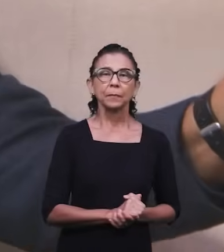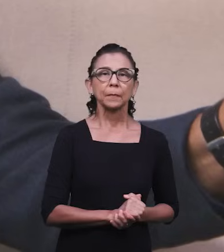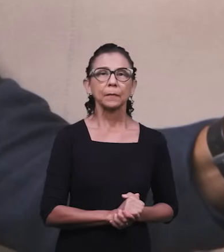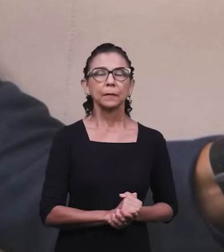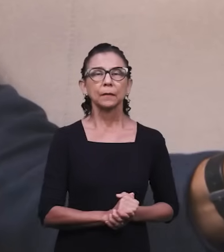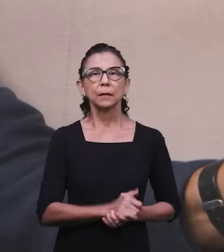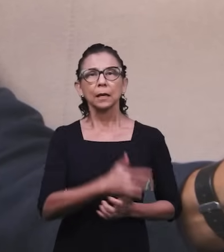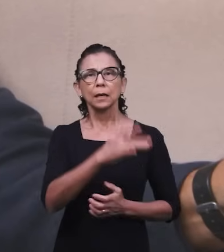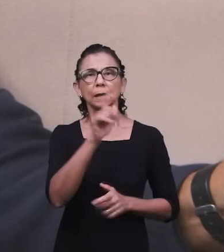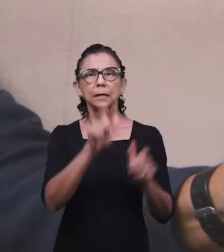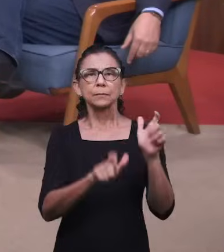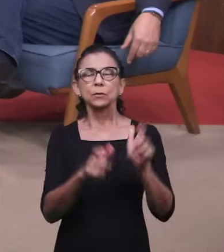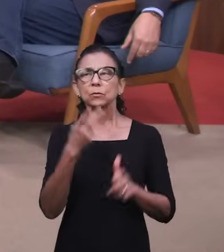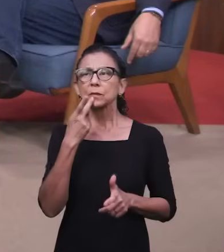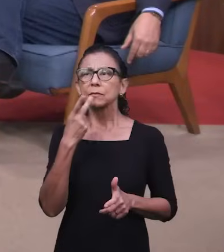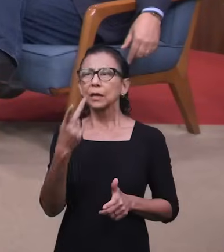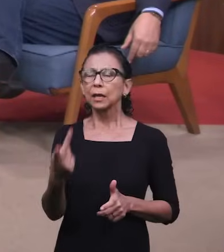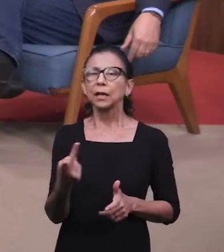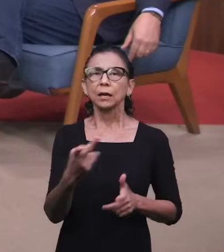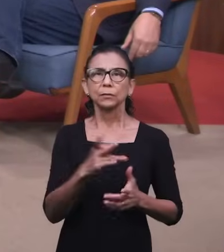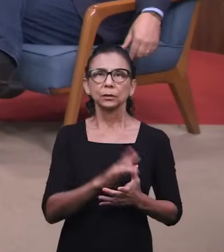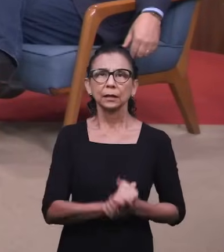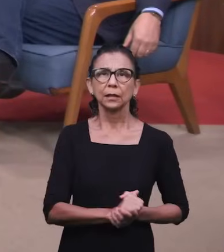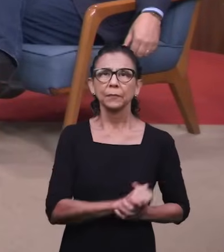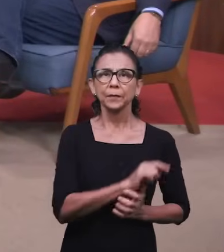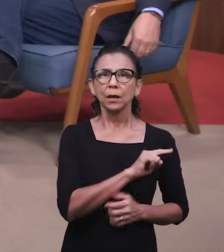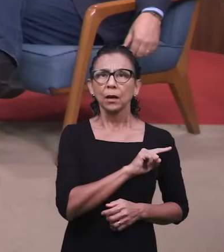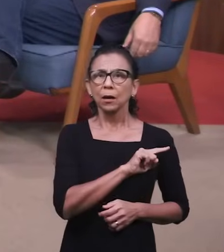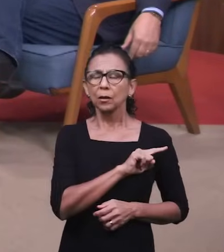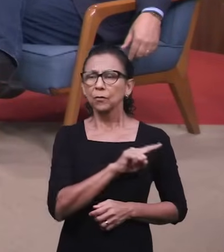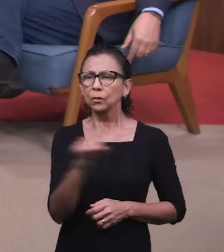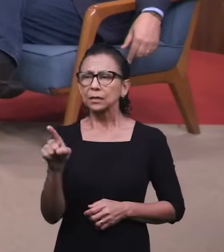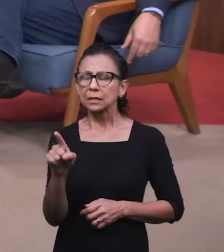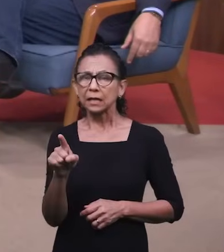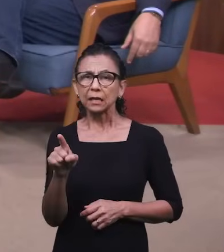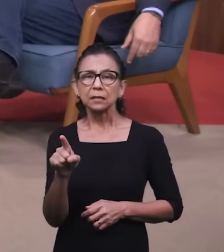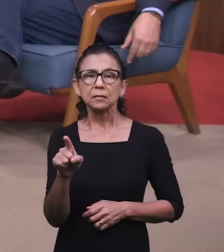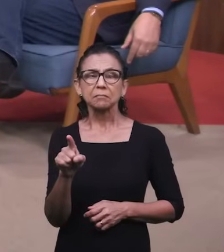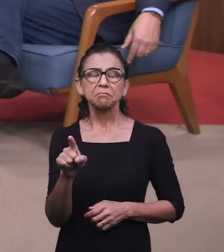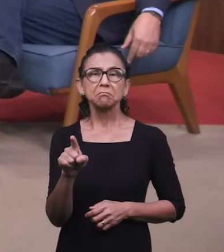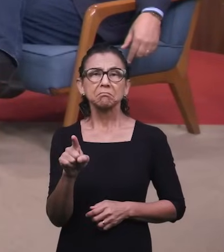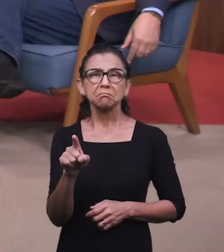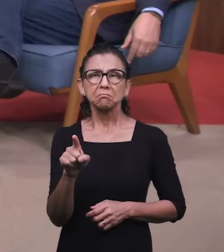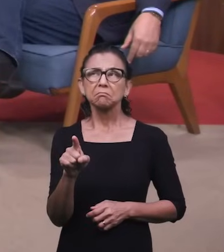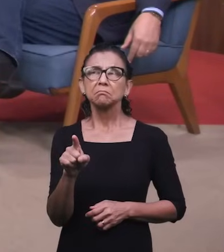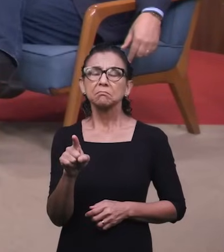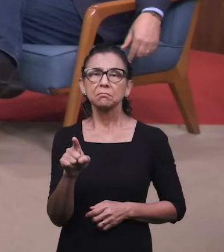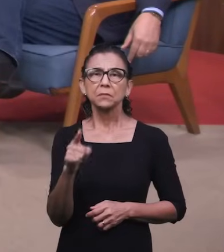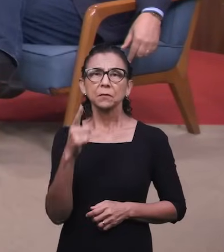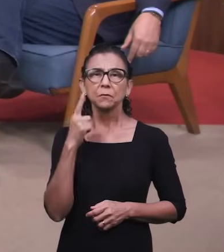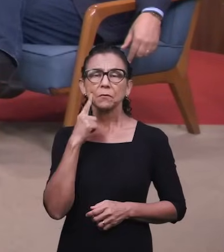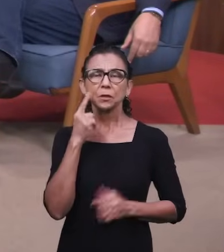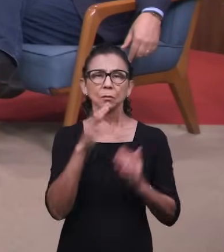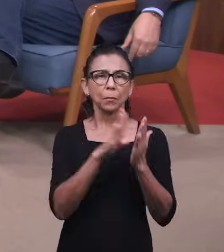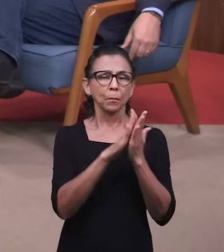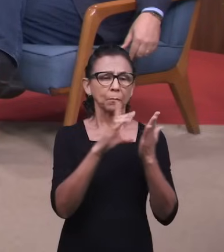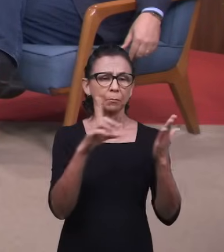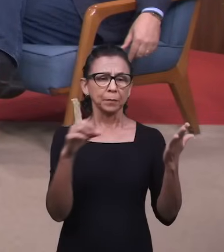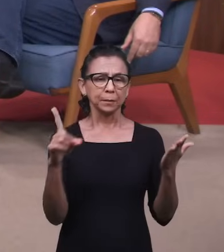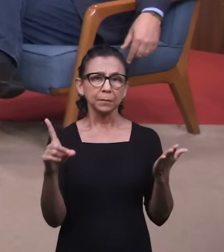acontecimentos atuais, isto é, o histórico, eles não falam história, os acontecimentos atuais dentro da Bíblia.